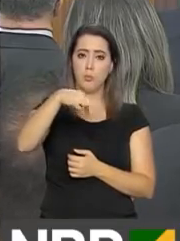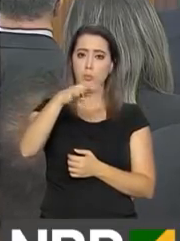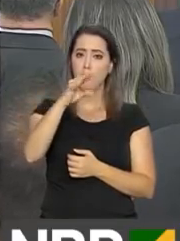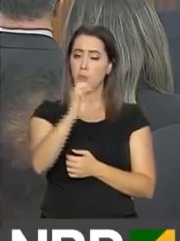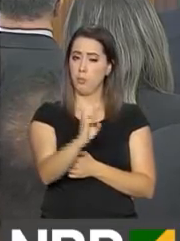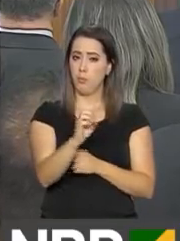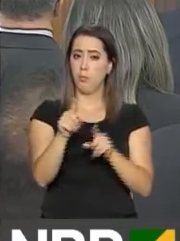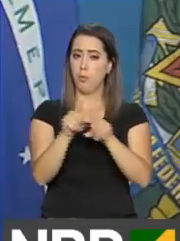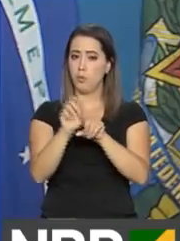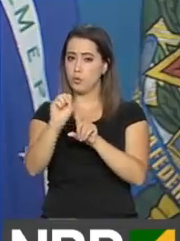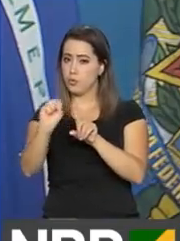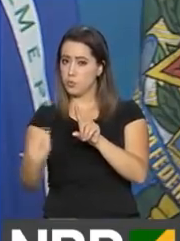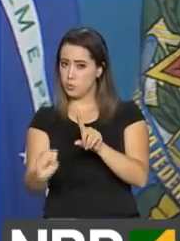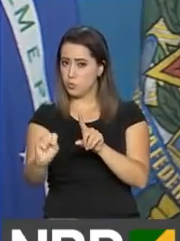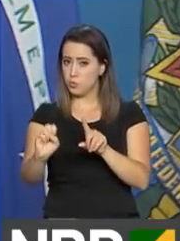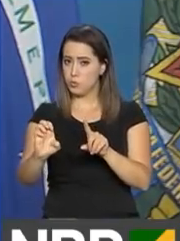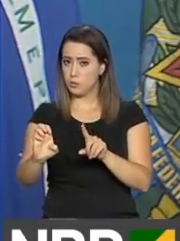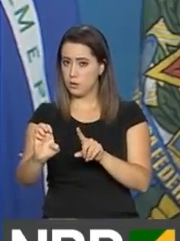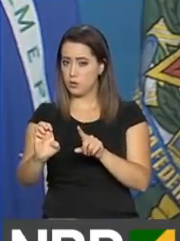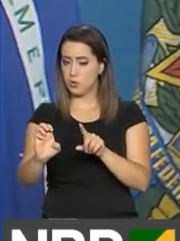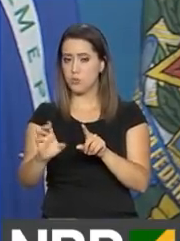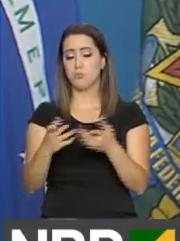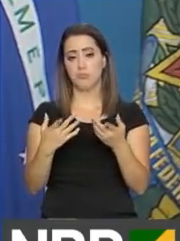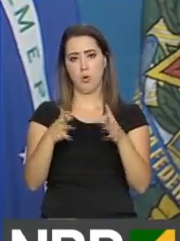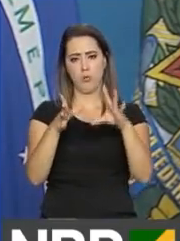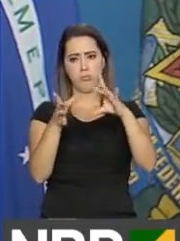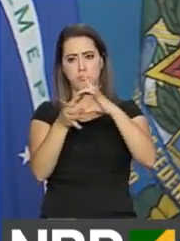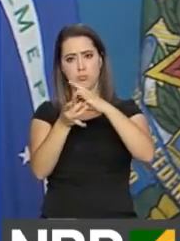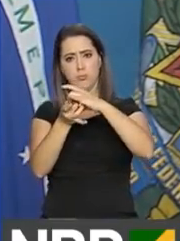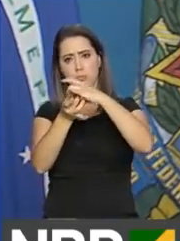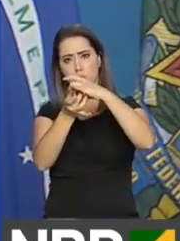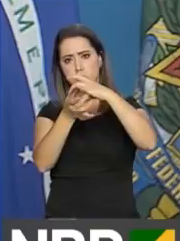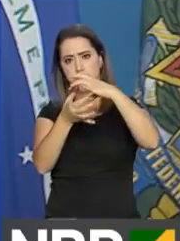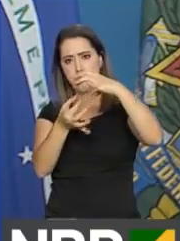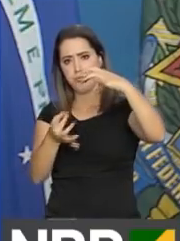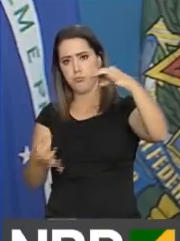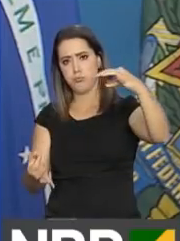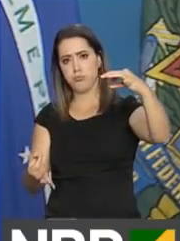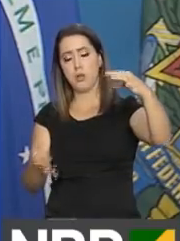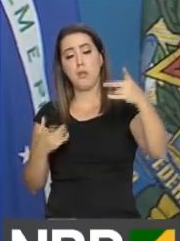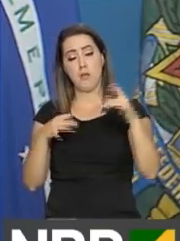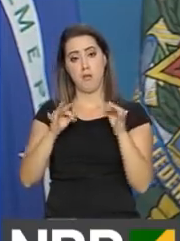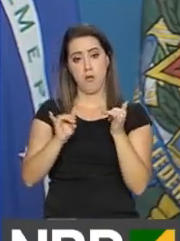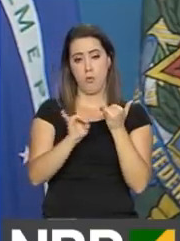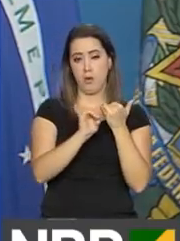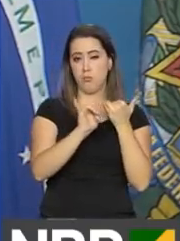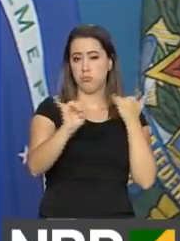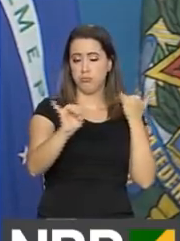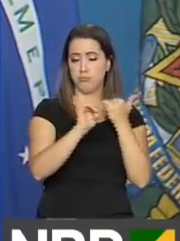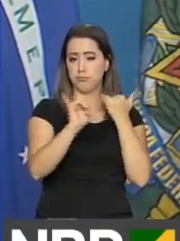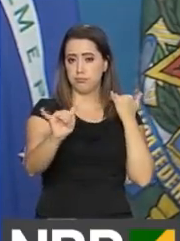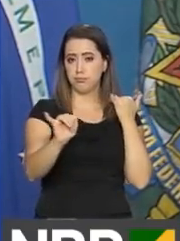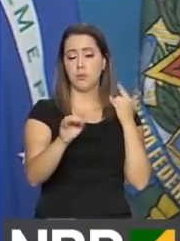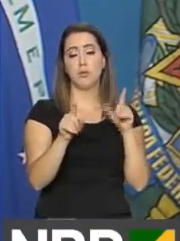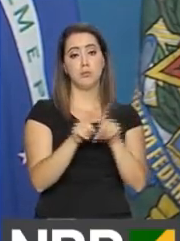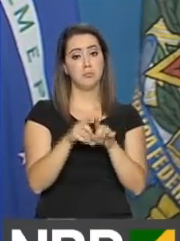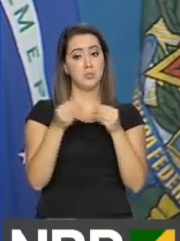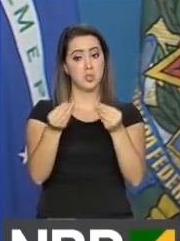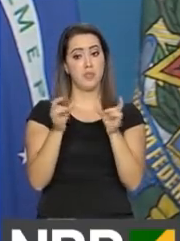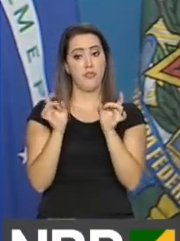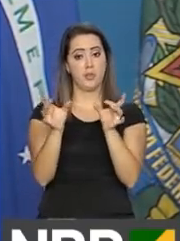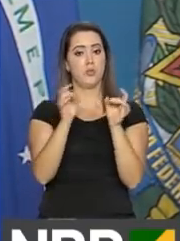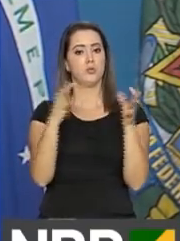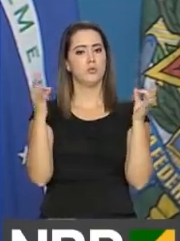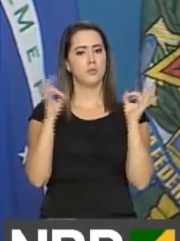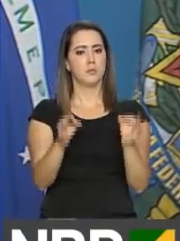todas têm sido neca concedidas é com grande com grande sucesso assim como as